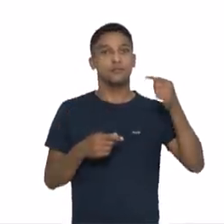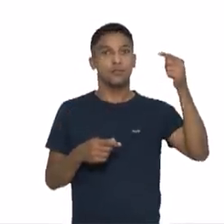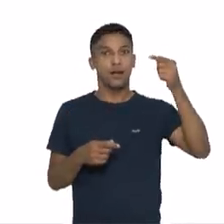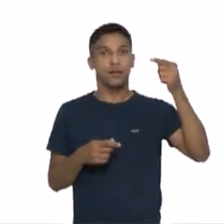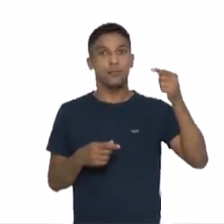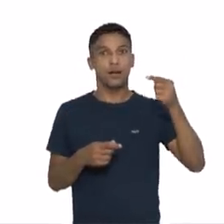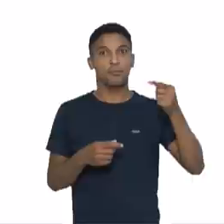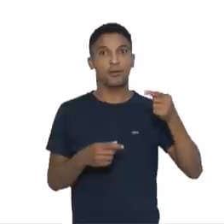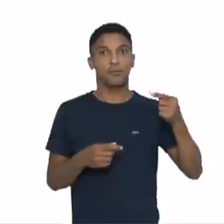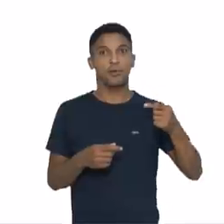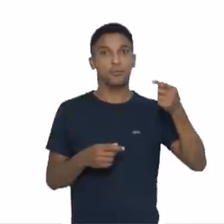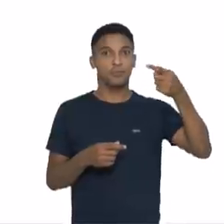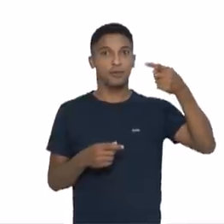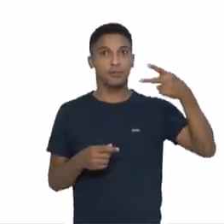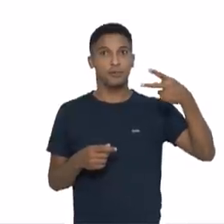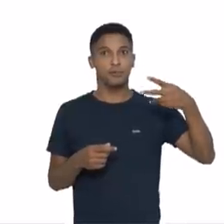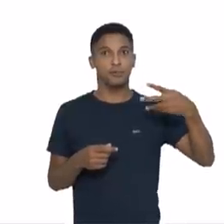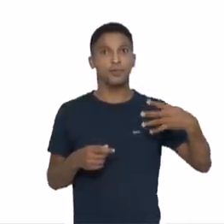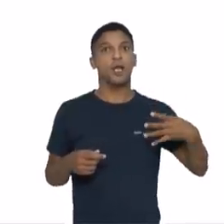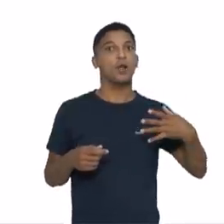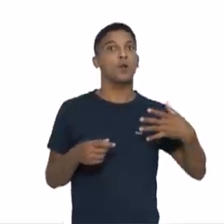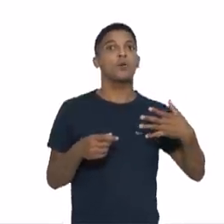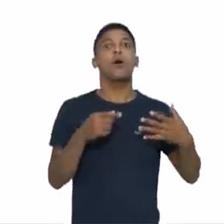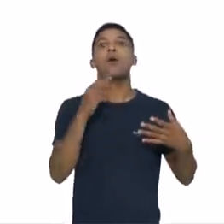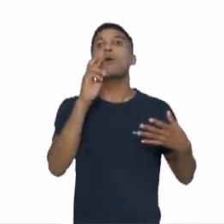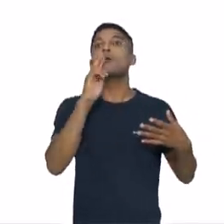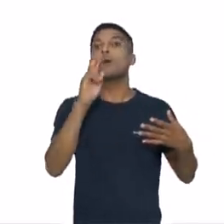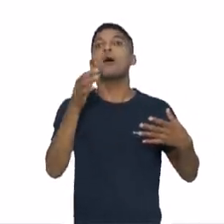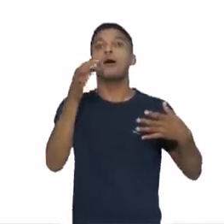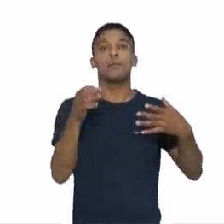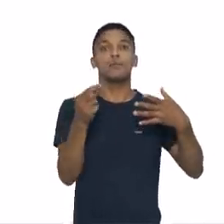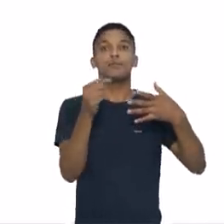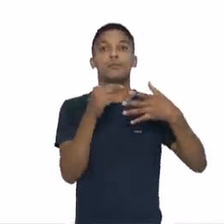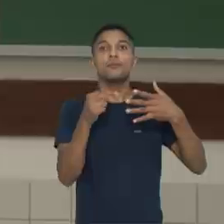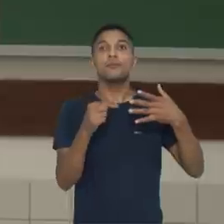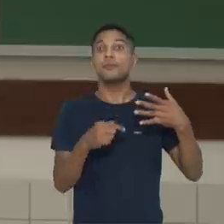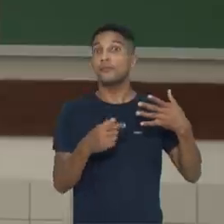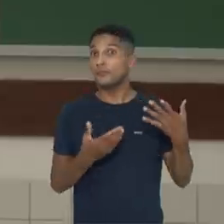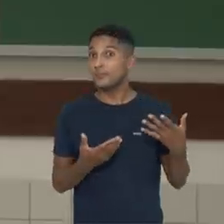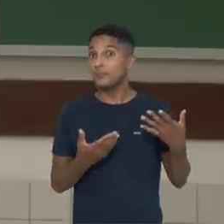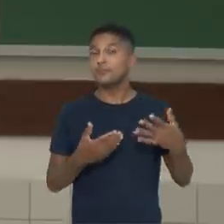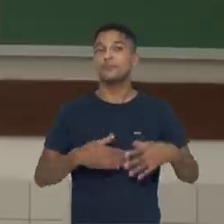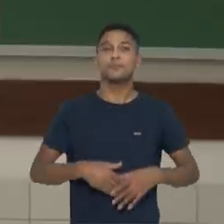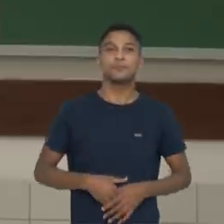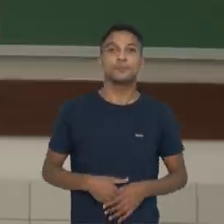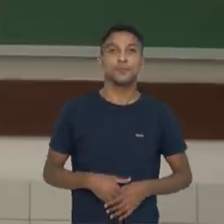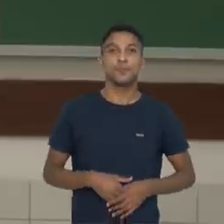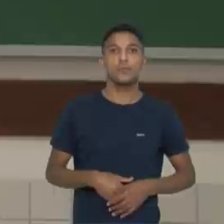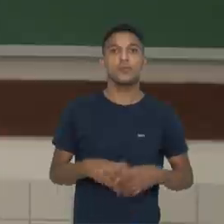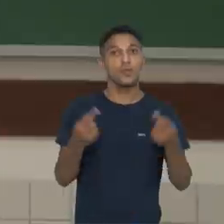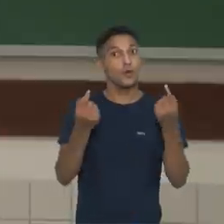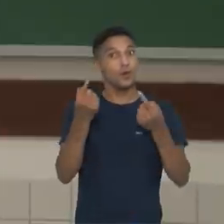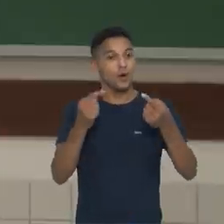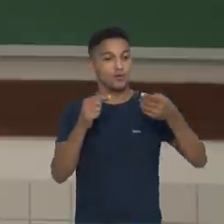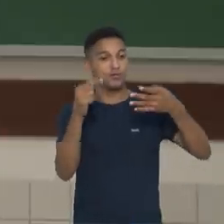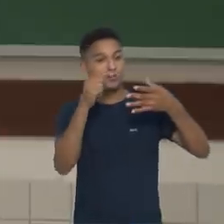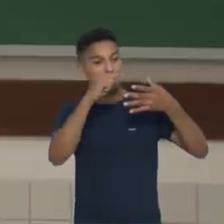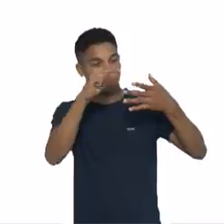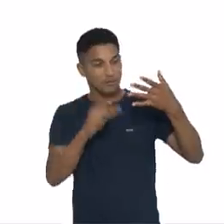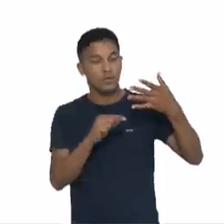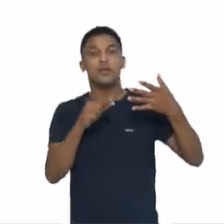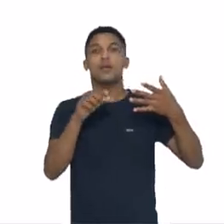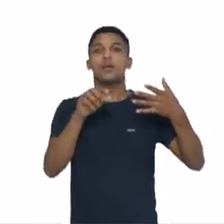amarela, Centro Cultural da Arte Circense, fica no Paraná. Qual é a opção correta?